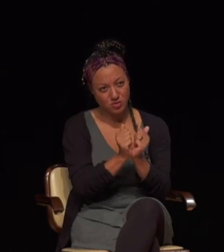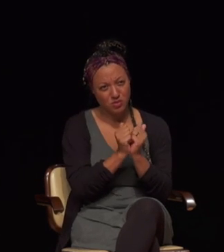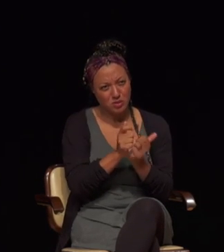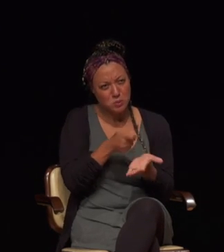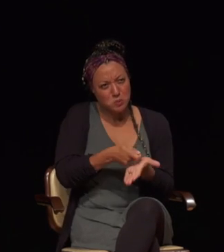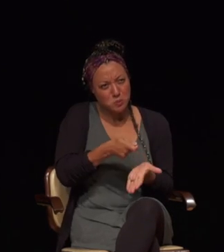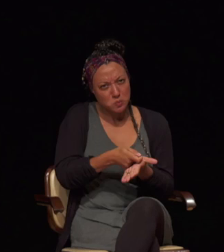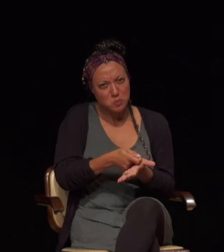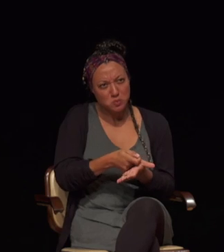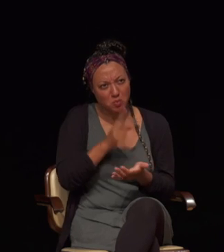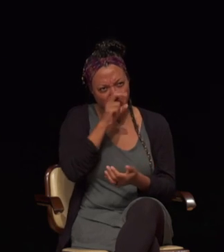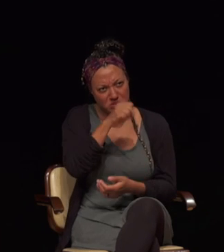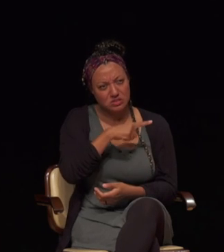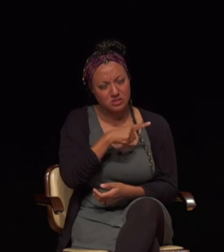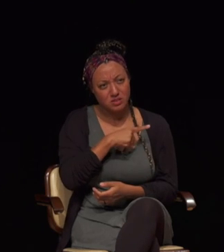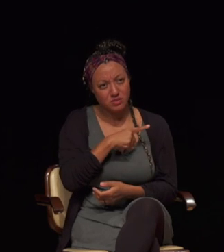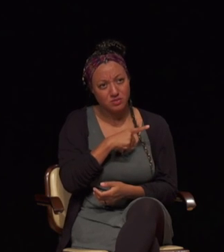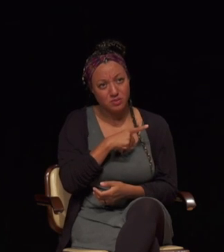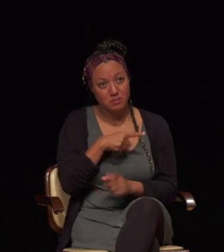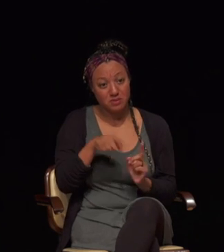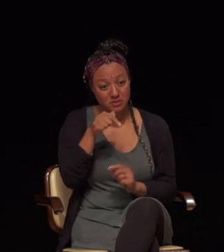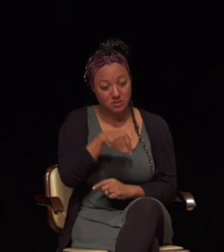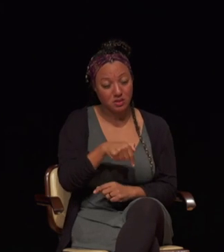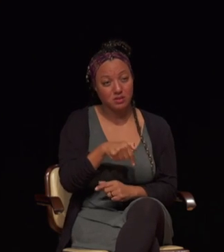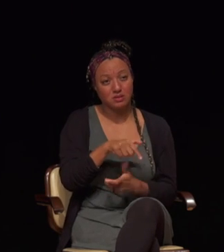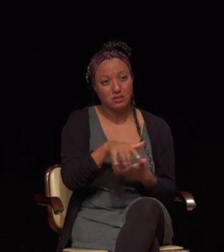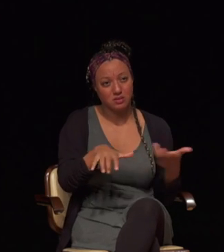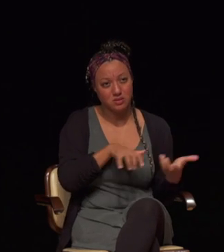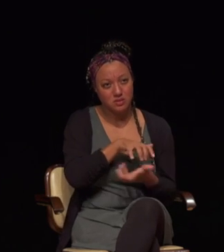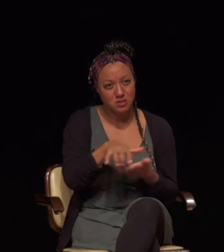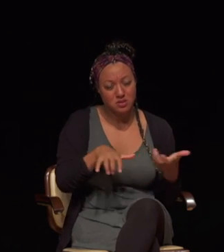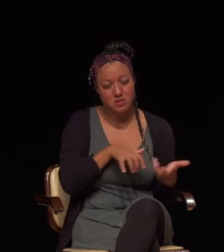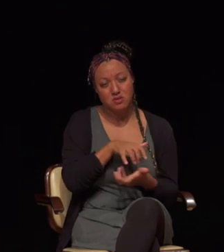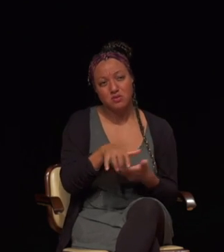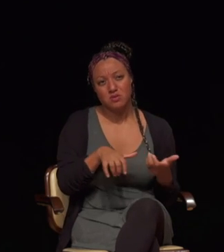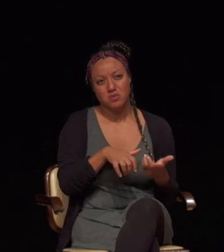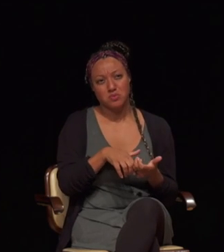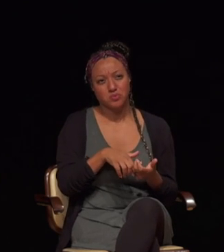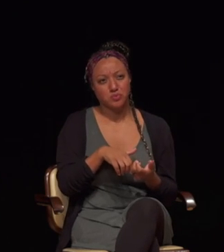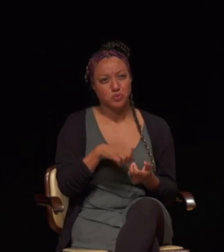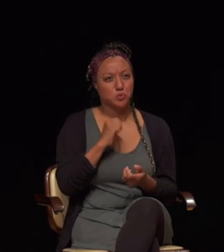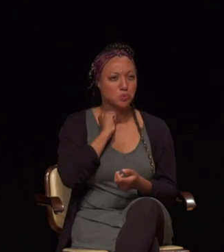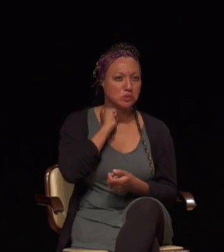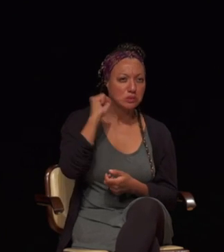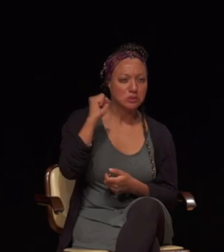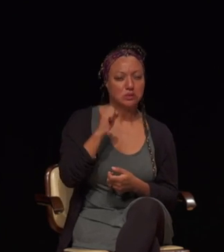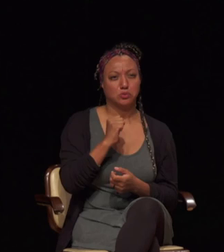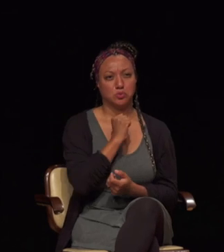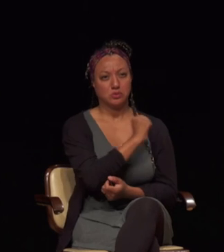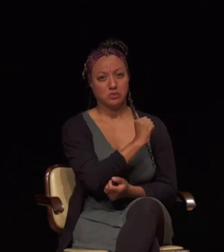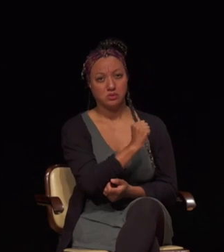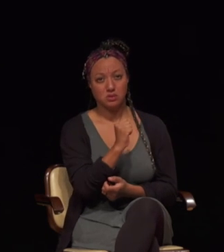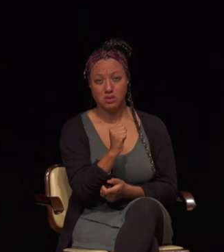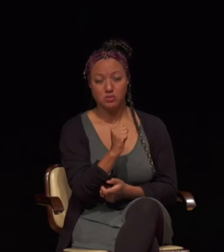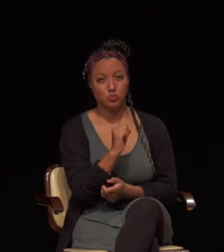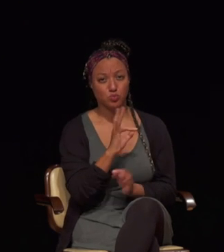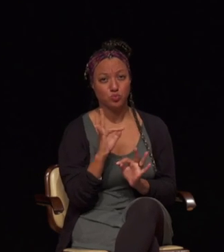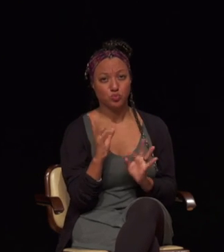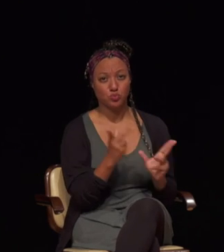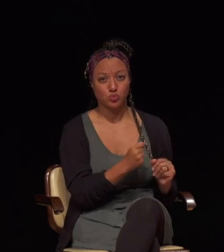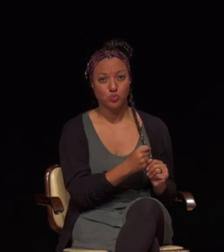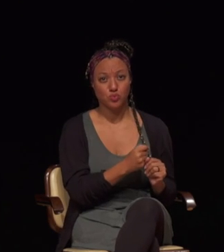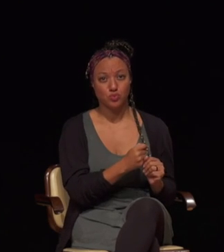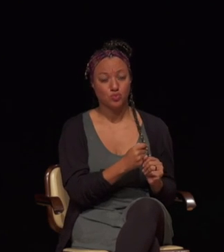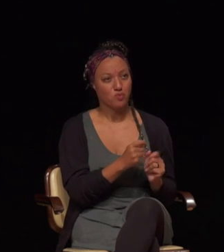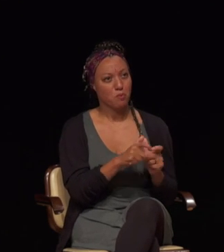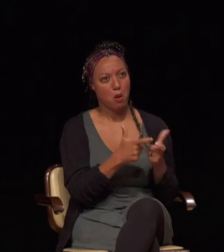rigoroso por aqui as rebeliões insurreições suicídios assassinatos foram absolutamente